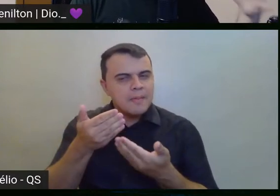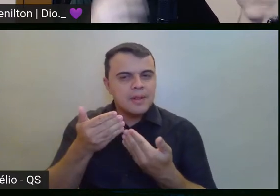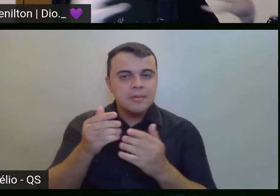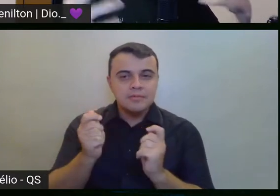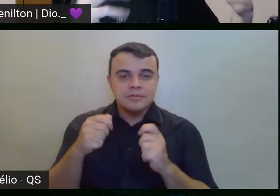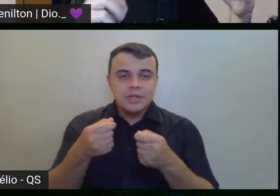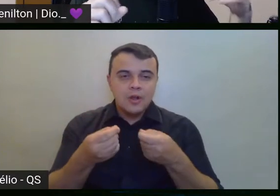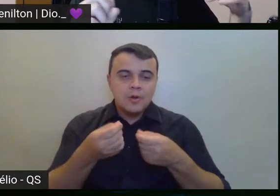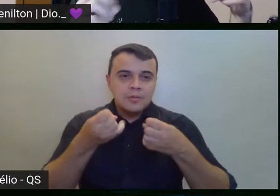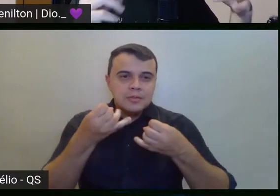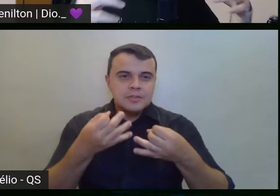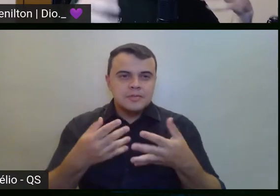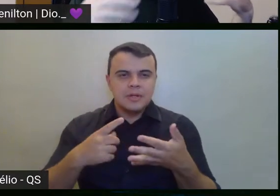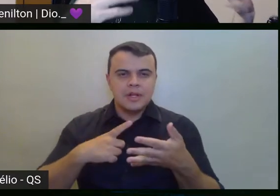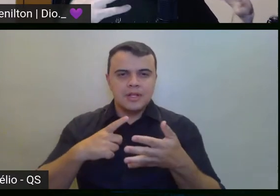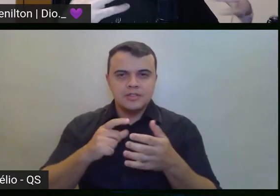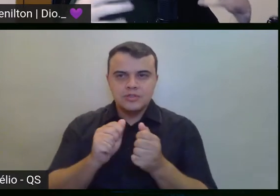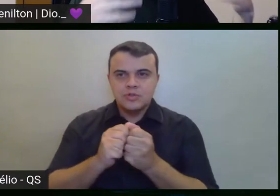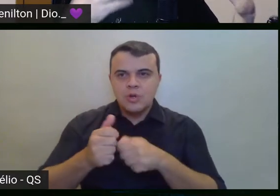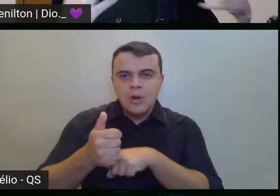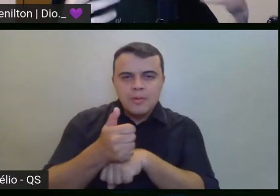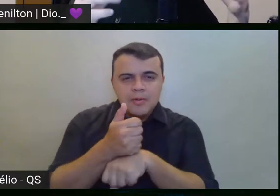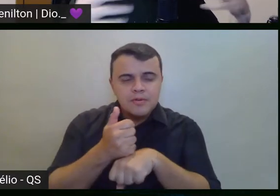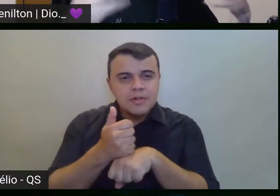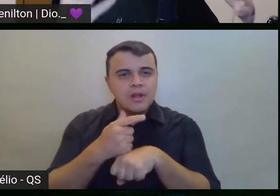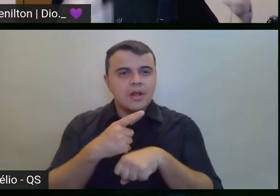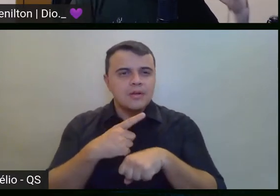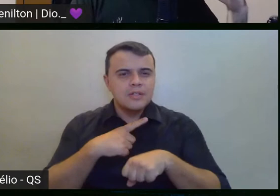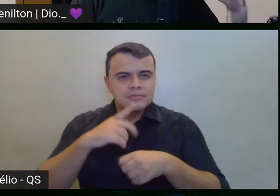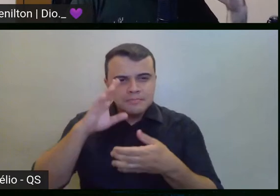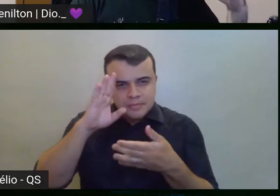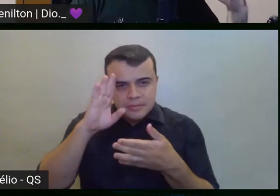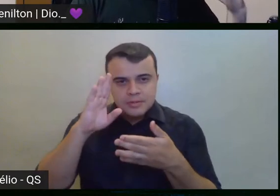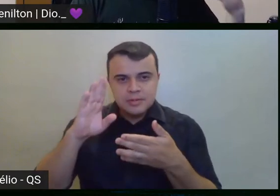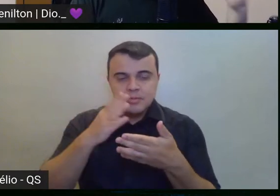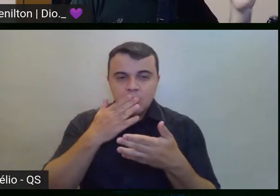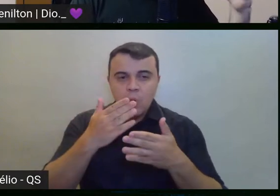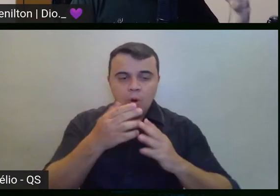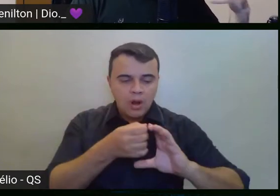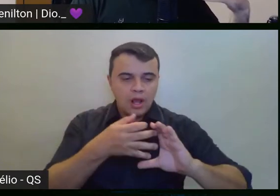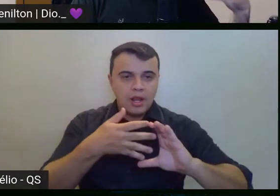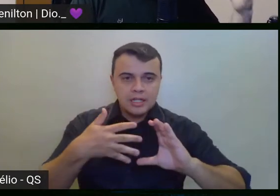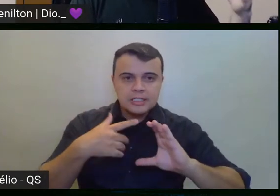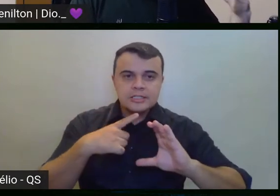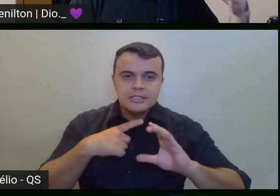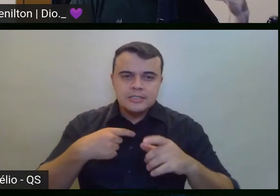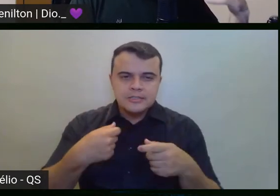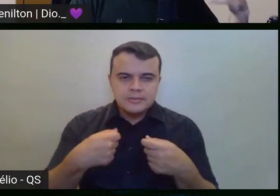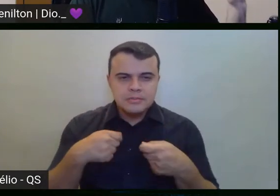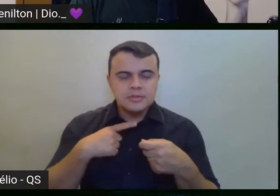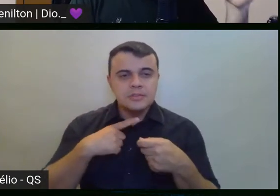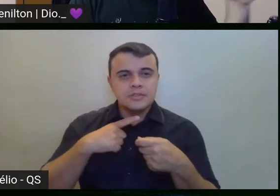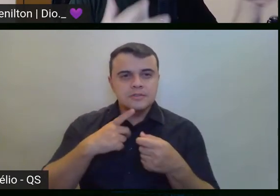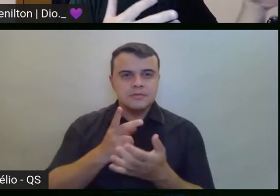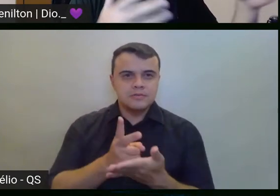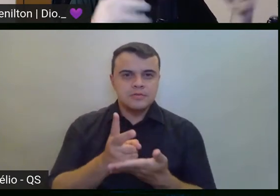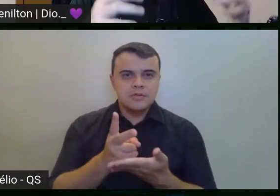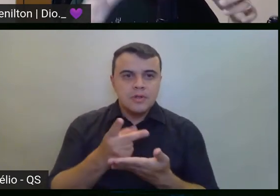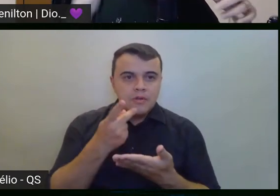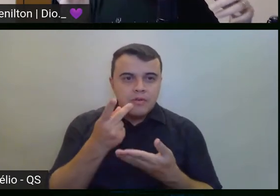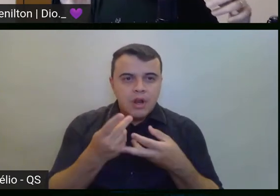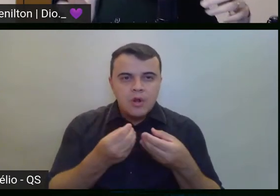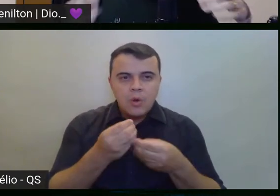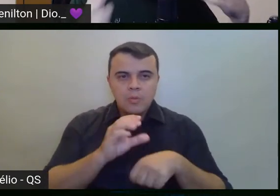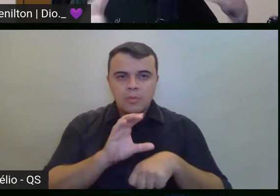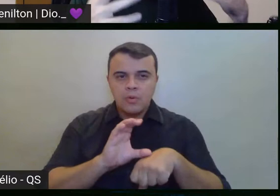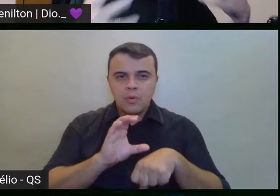o mercado tá recebendo esse profissional né Quais são as principais características que ele tem que ter para se destacar e como esse